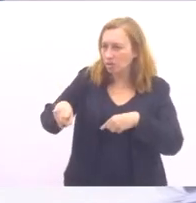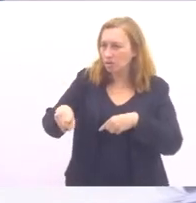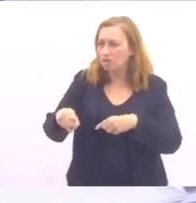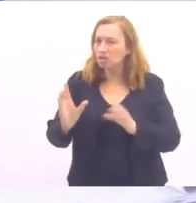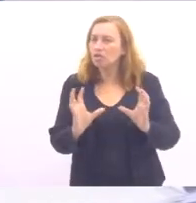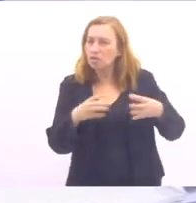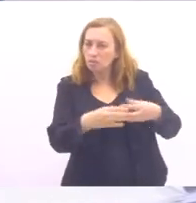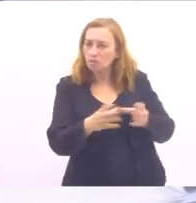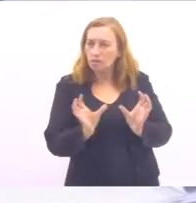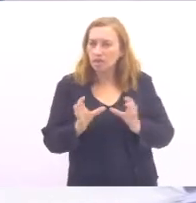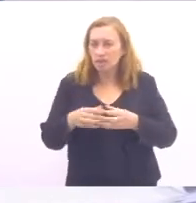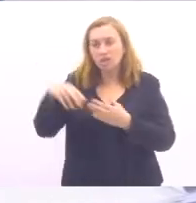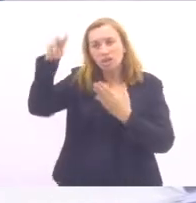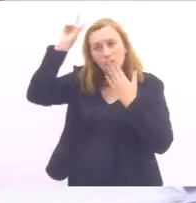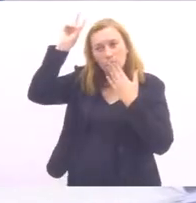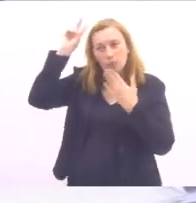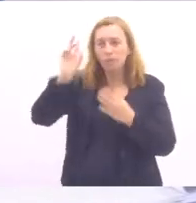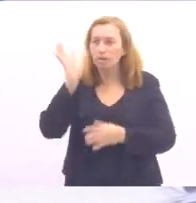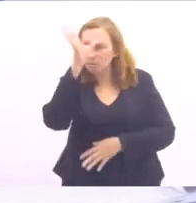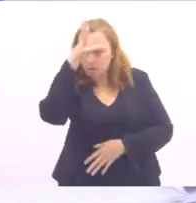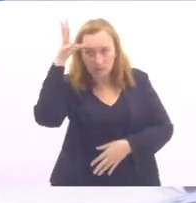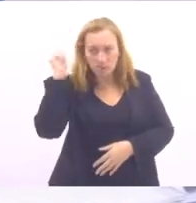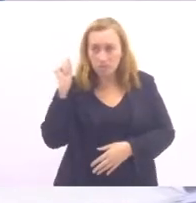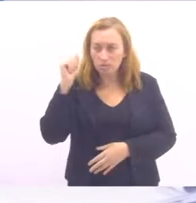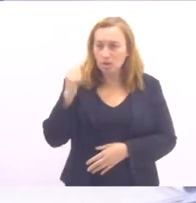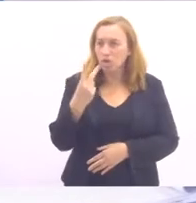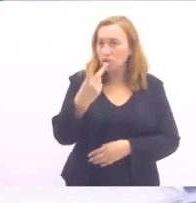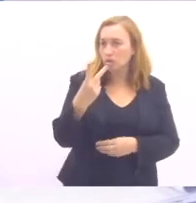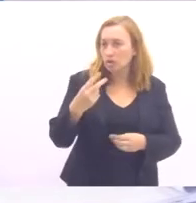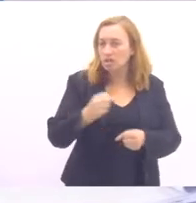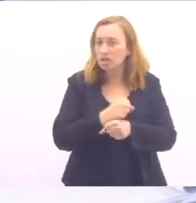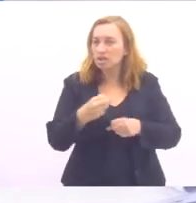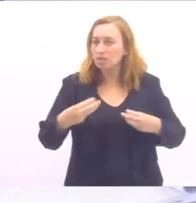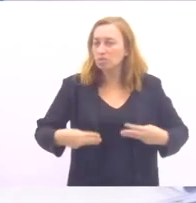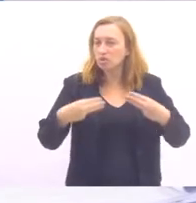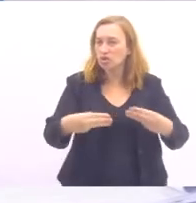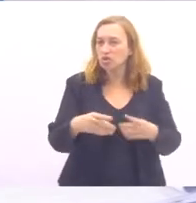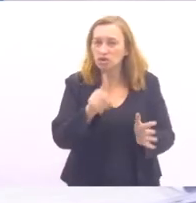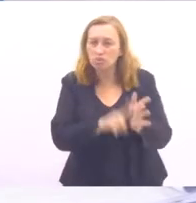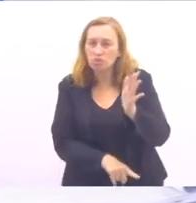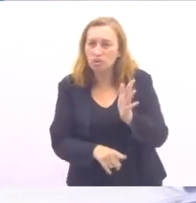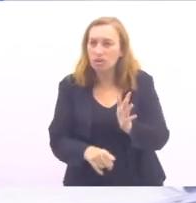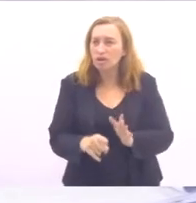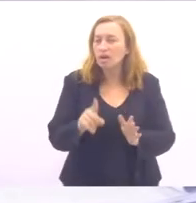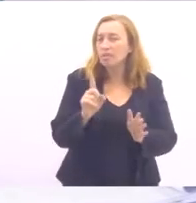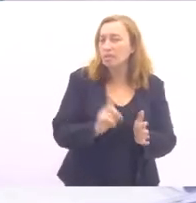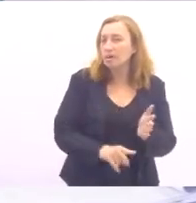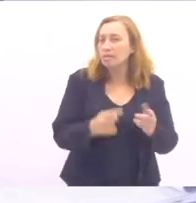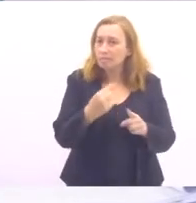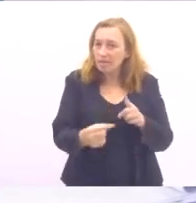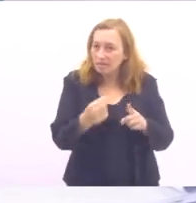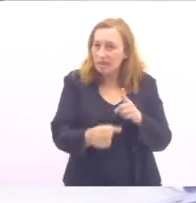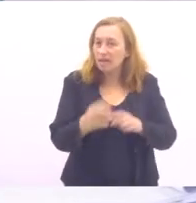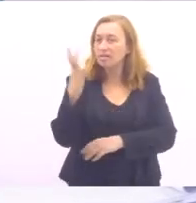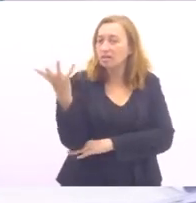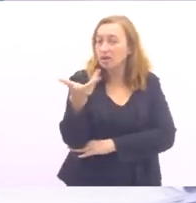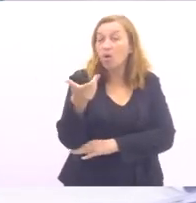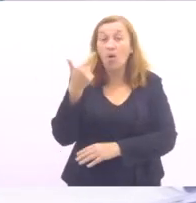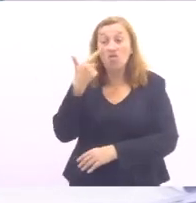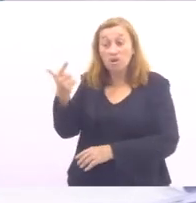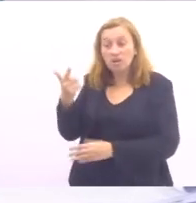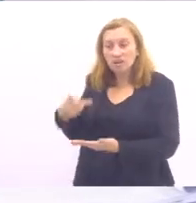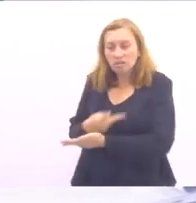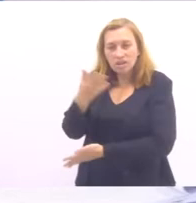cooperativas, contra os índios, contra a Amazônia. Eu fui 2 anos ministro. A gente reduziu a metade do desmatamento, cuidamos dos índios. Olha a maldade que estão